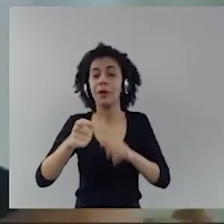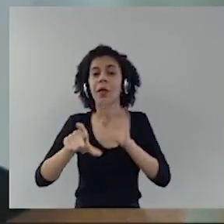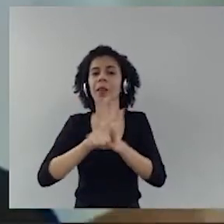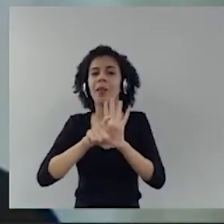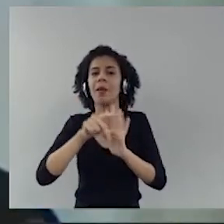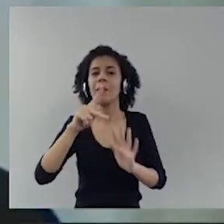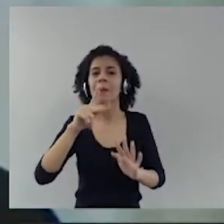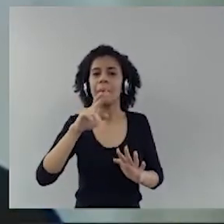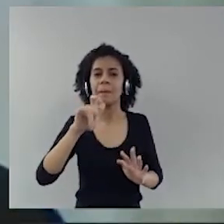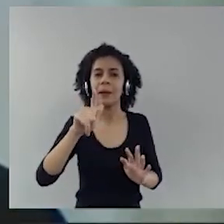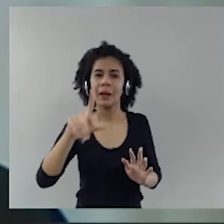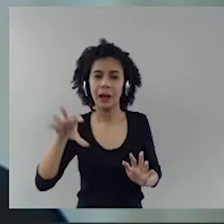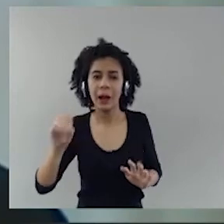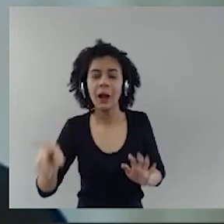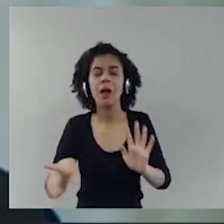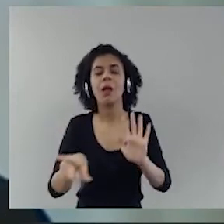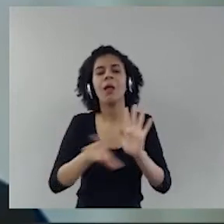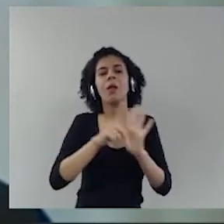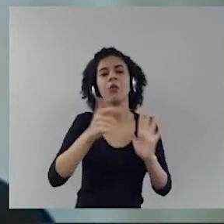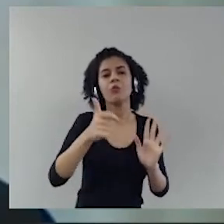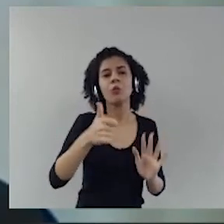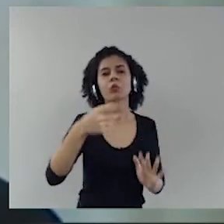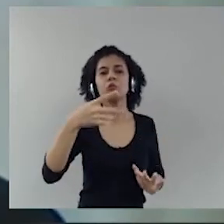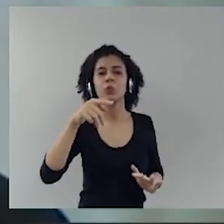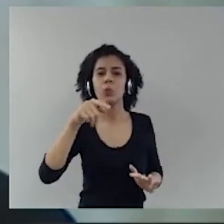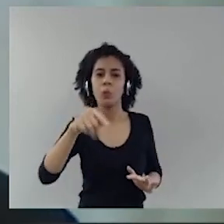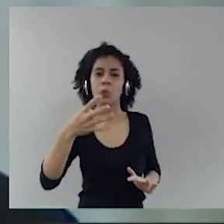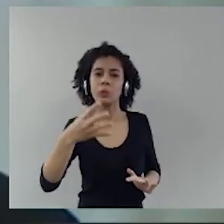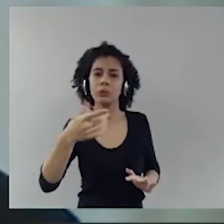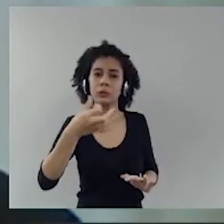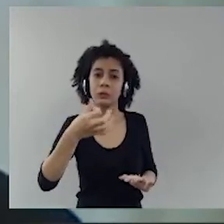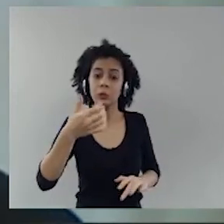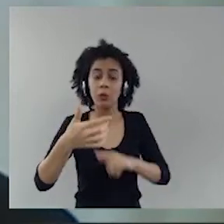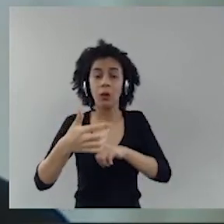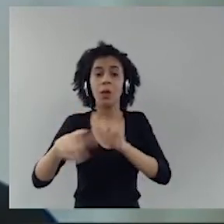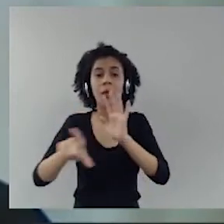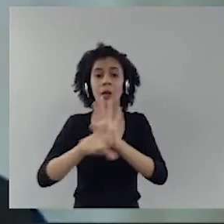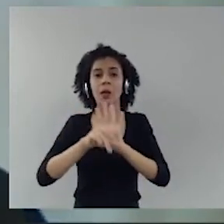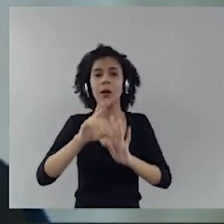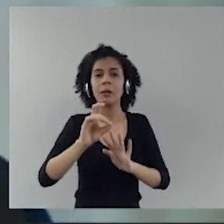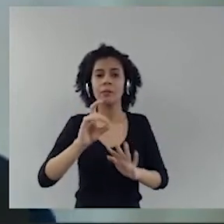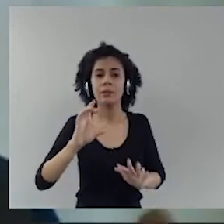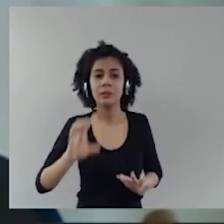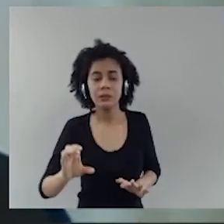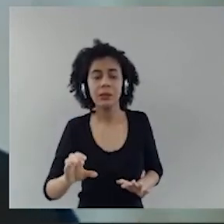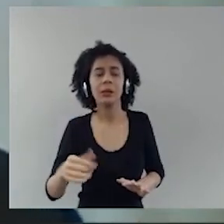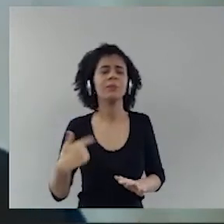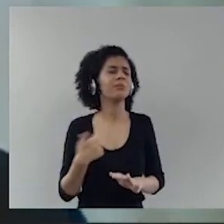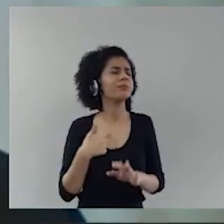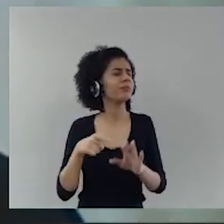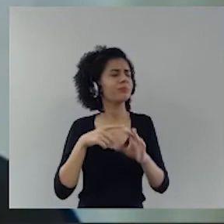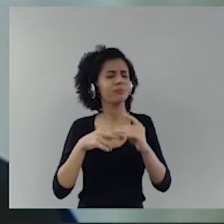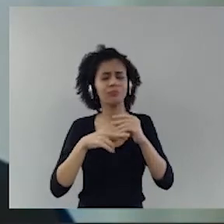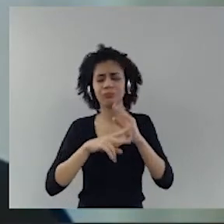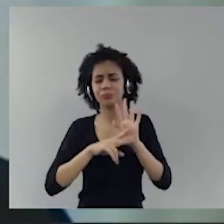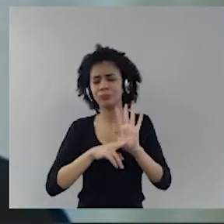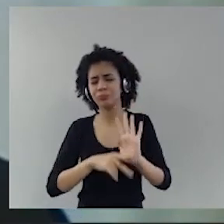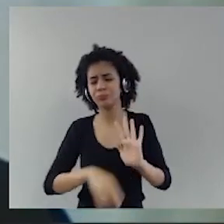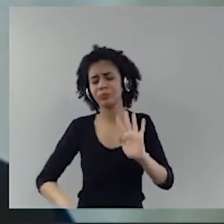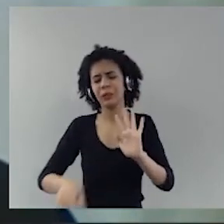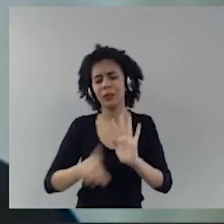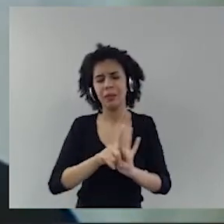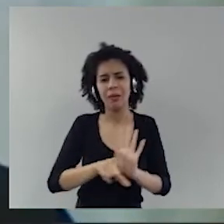lei do pregão nós temos a lei 12462/11 é a lei do rdc nós temos inúmeros